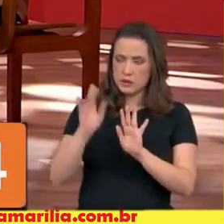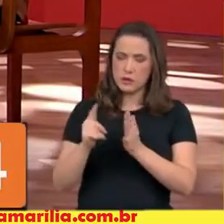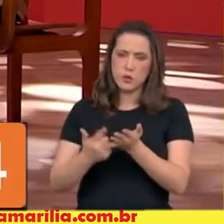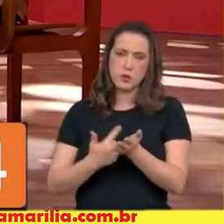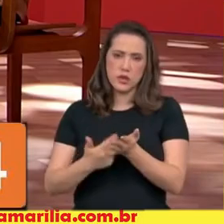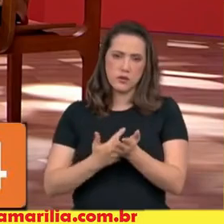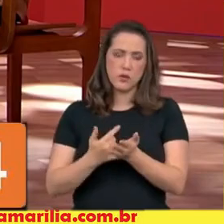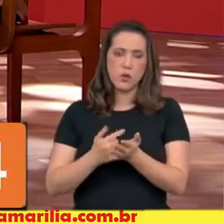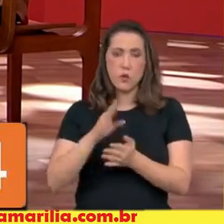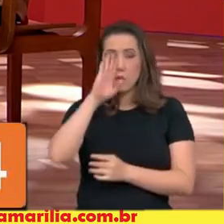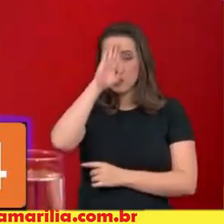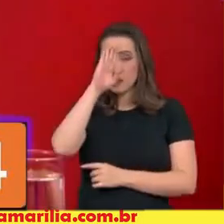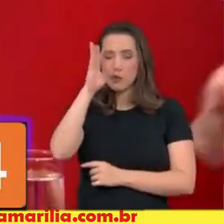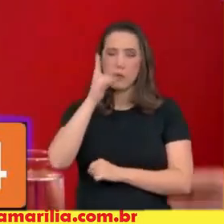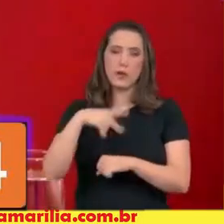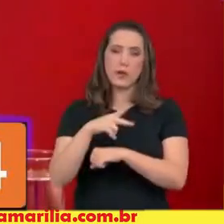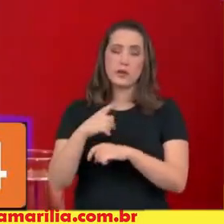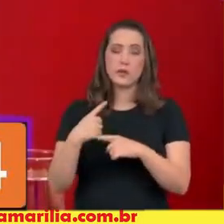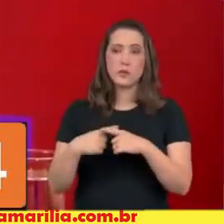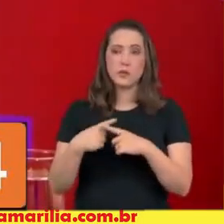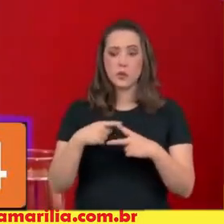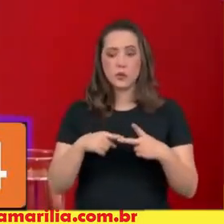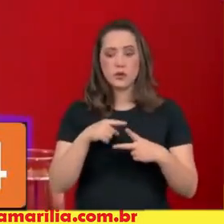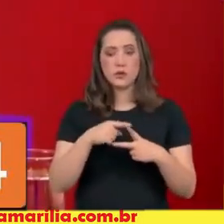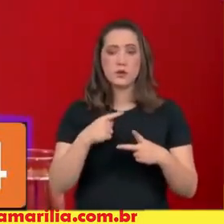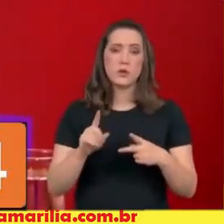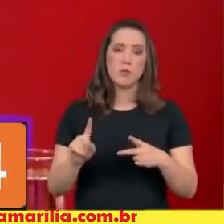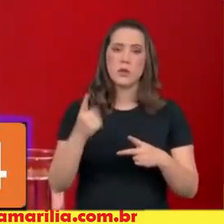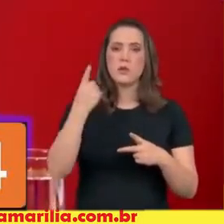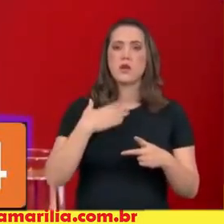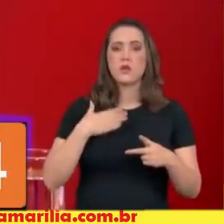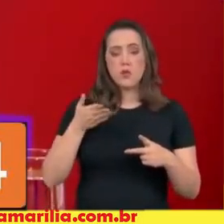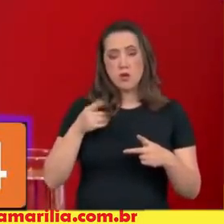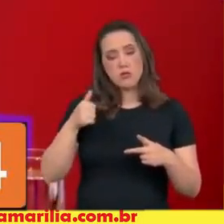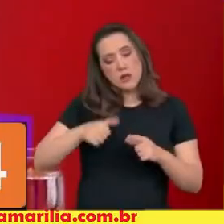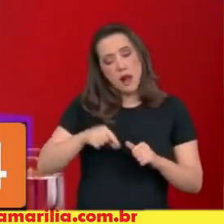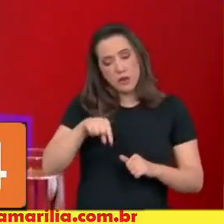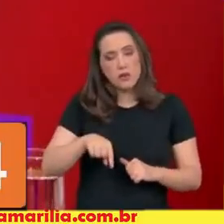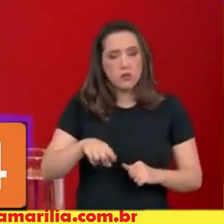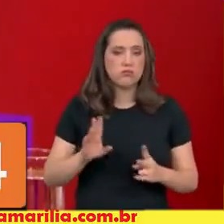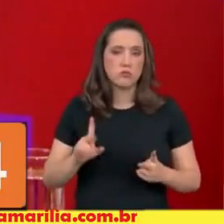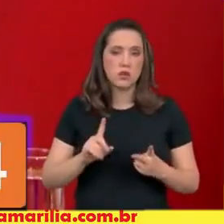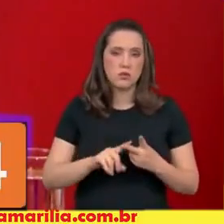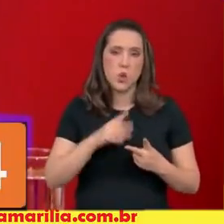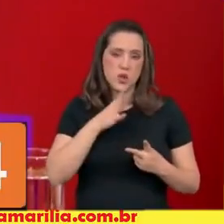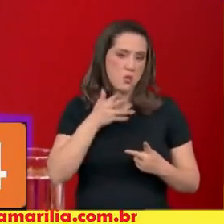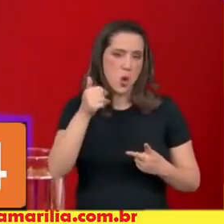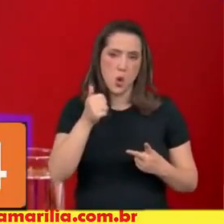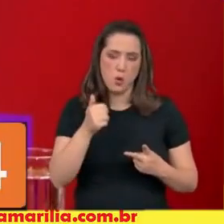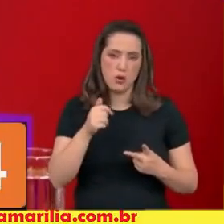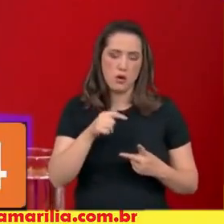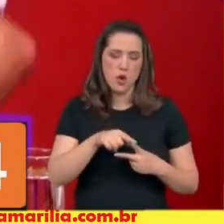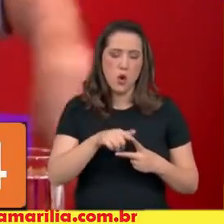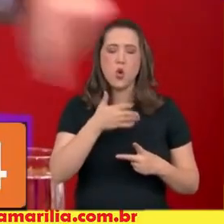central do livro por 2 motivos. Primeiro, eu estava aqui, eu conheço melhor essa história do que os outros e realmente